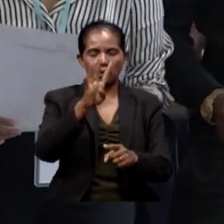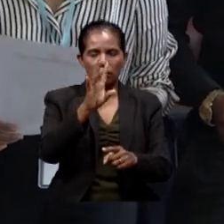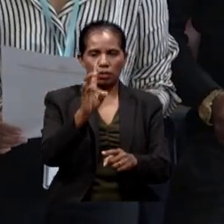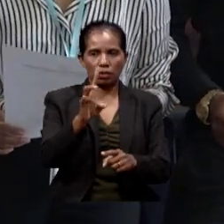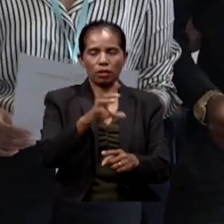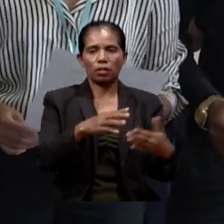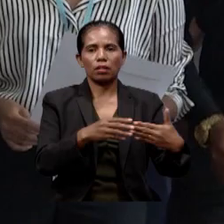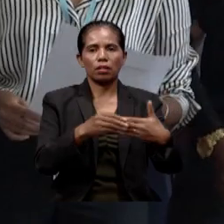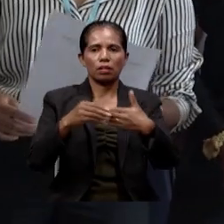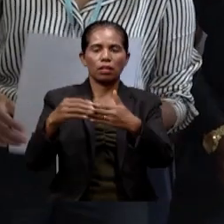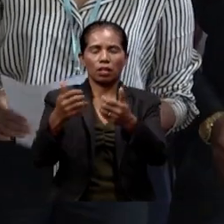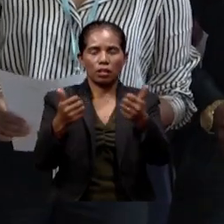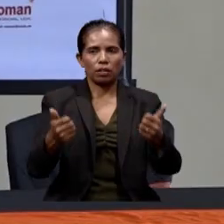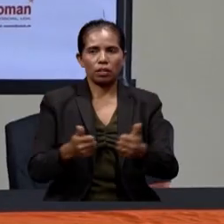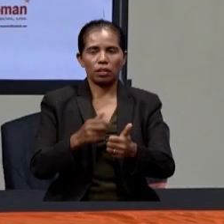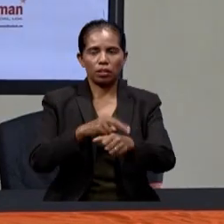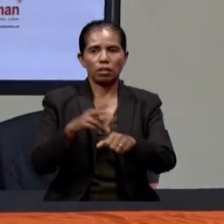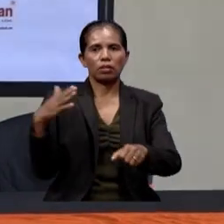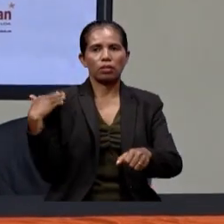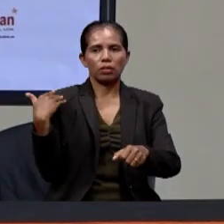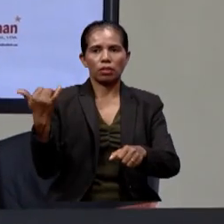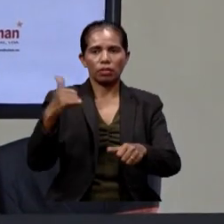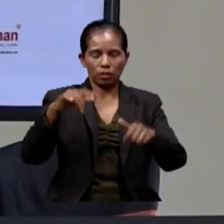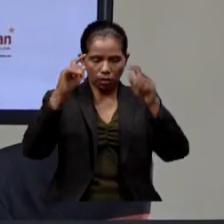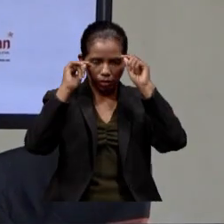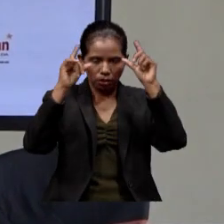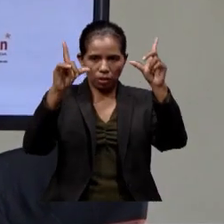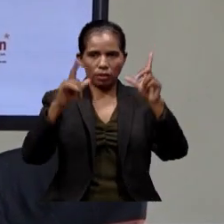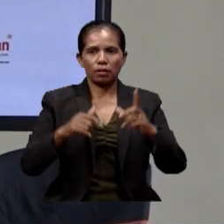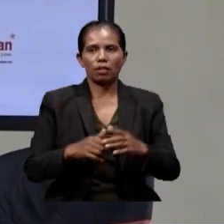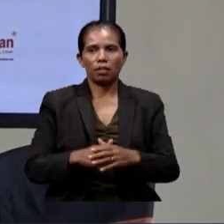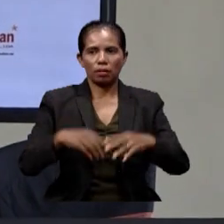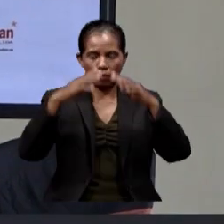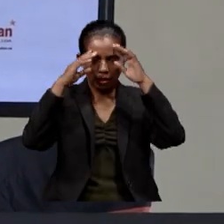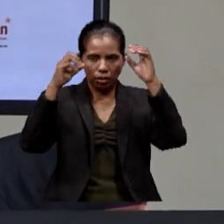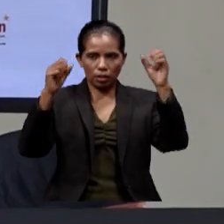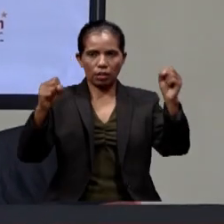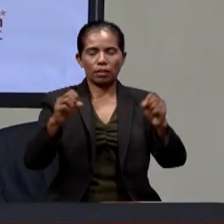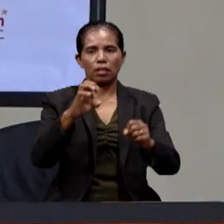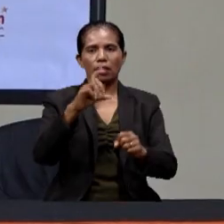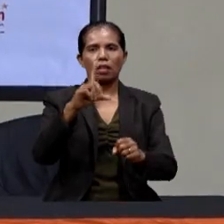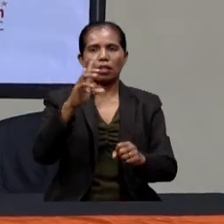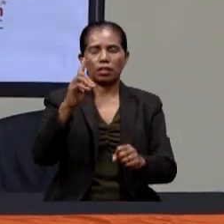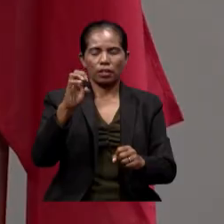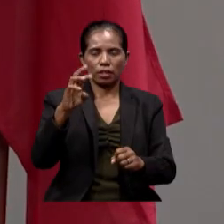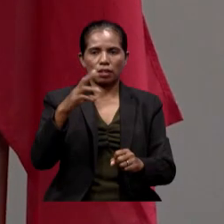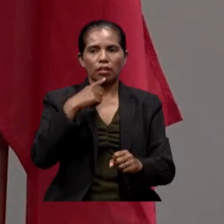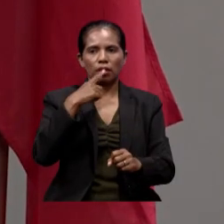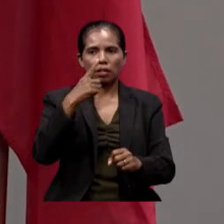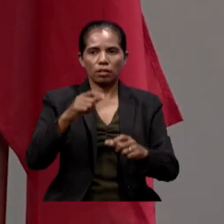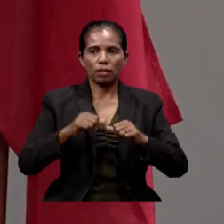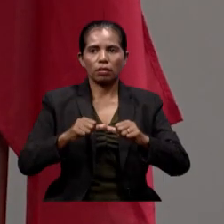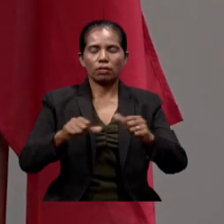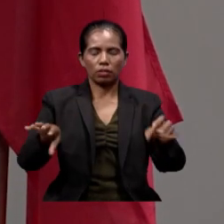rodi lidera a Associação Nacional Jovem Empresário Timorense. Presidente eleito Elder Vieira Aniceto Hateten se